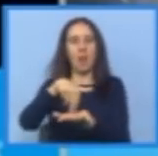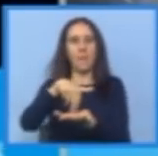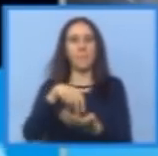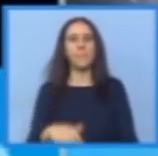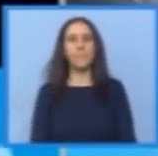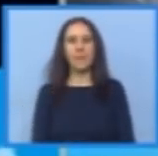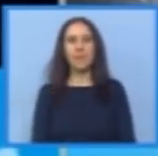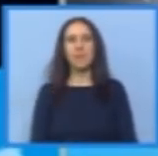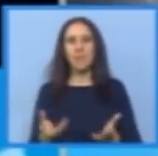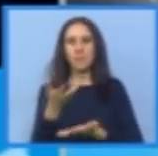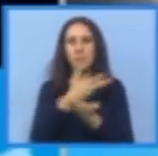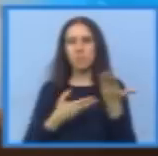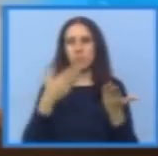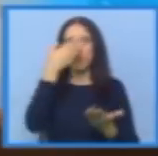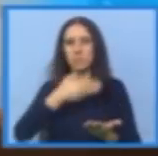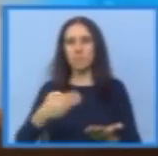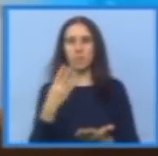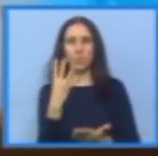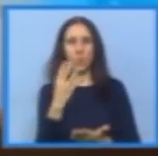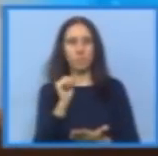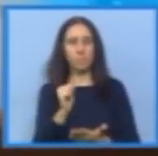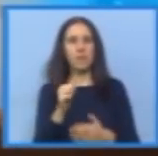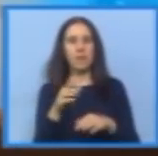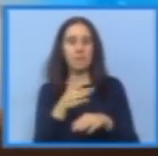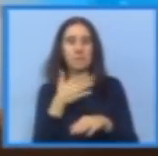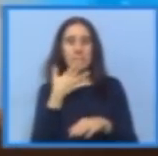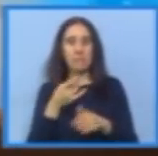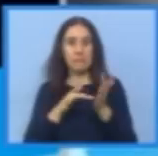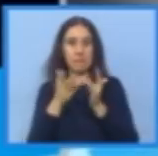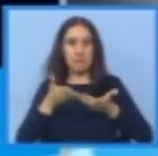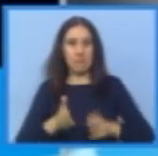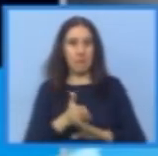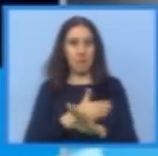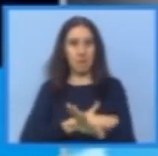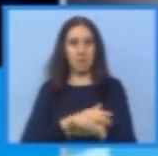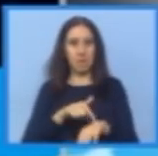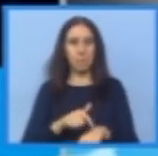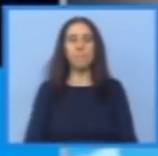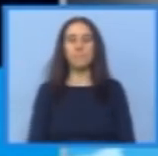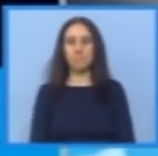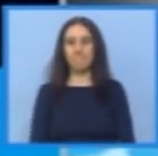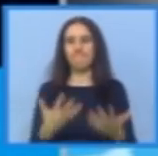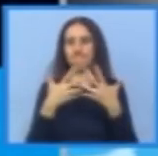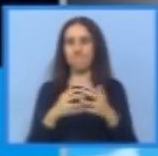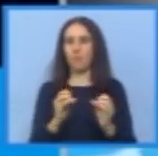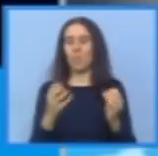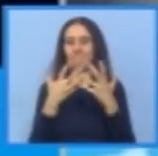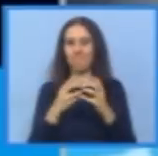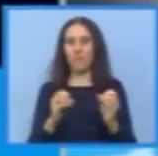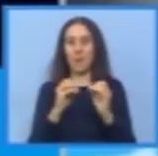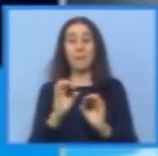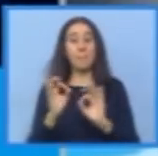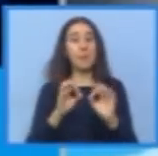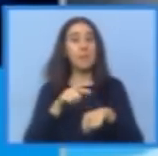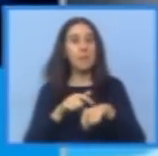esse é o dinamismo das 4 semanas do tempo do Advento? Sem dúvida, sem dúvida. É um tempo de preparação, é um tempo